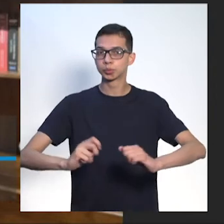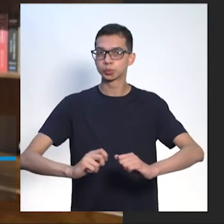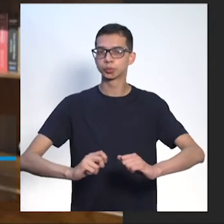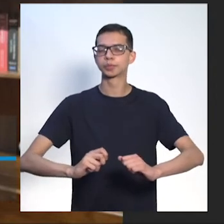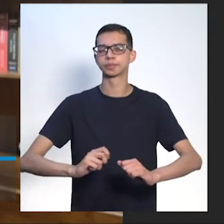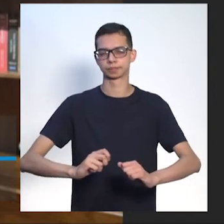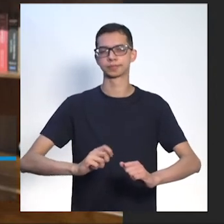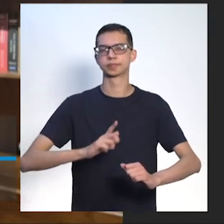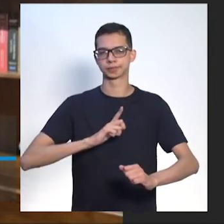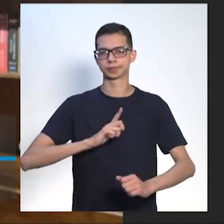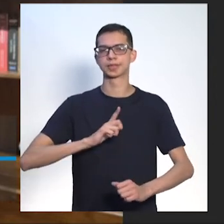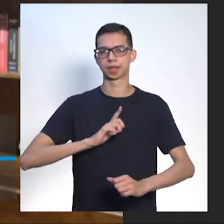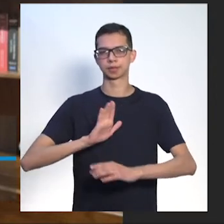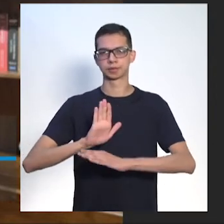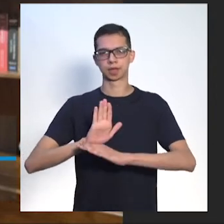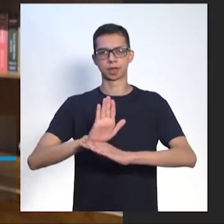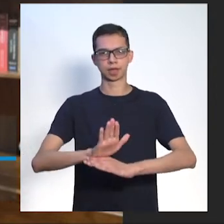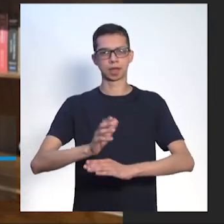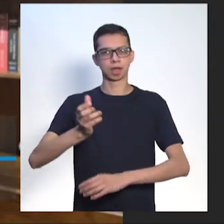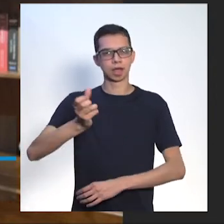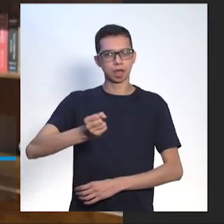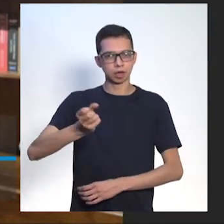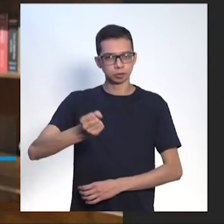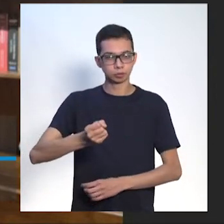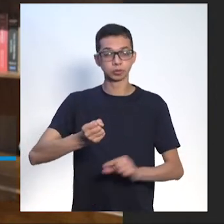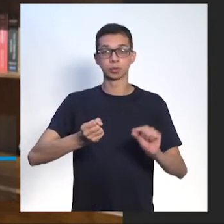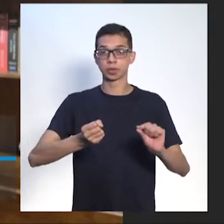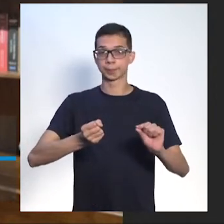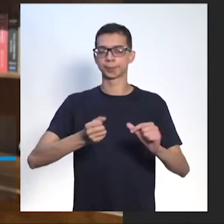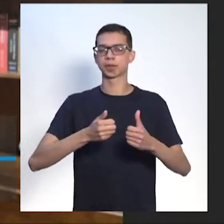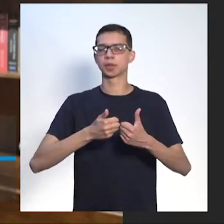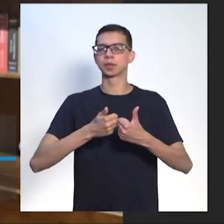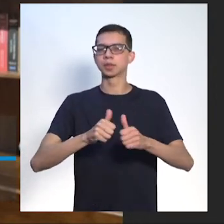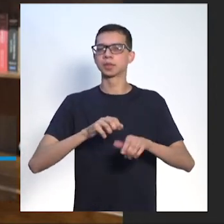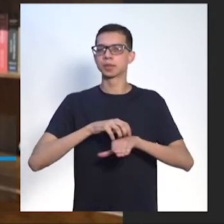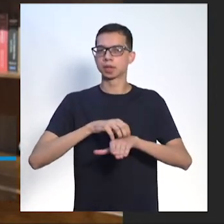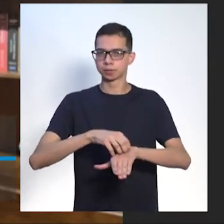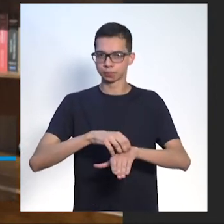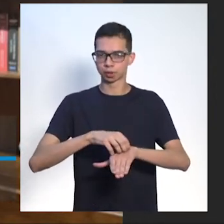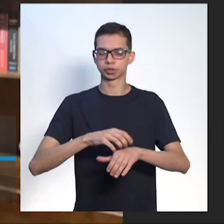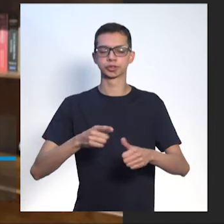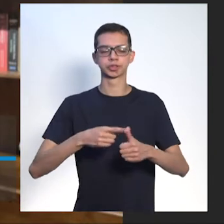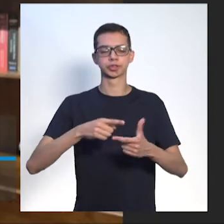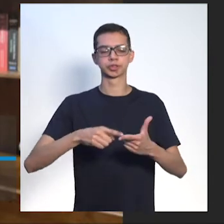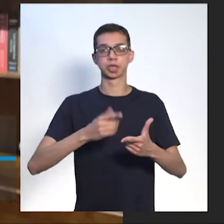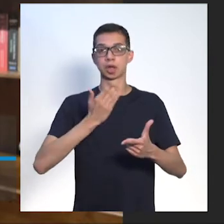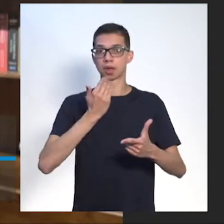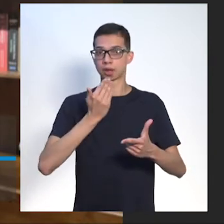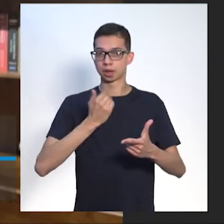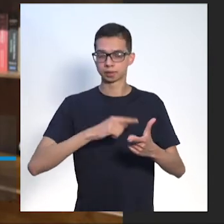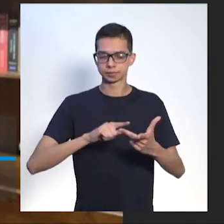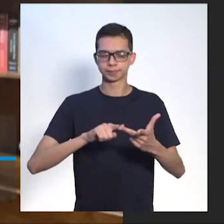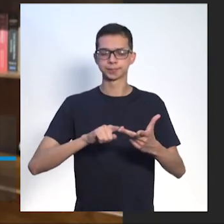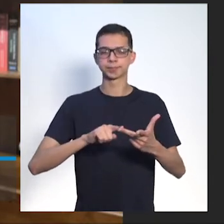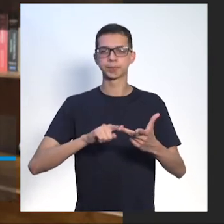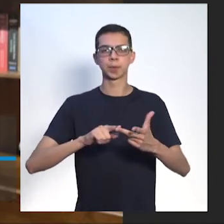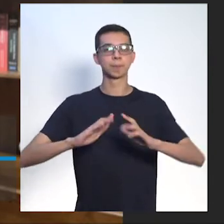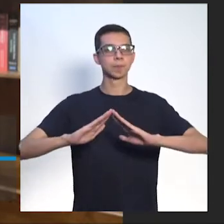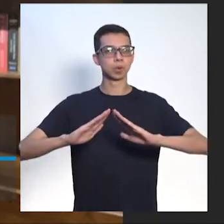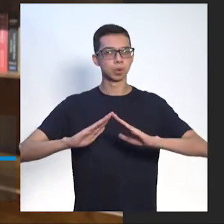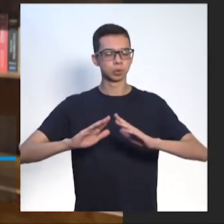lembrando. Todas. Tem auxílio de transporte na cidade, tem auxílio alimentação, tem auxílio